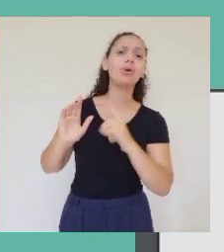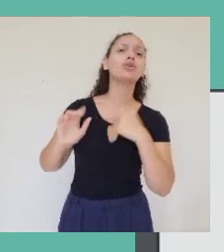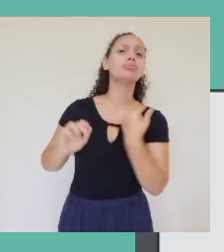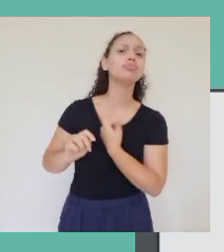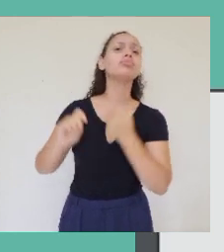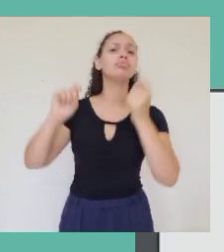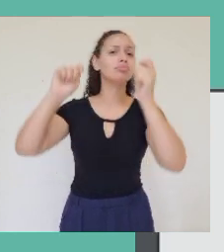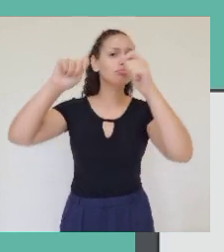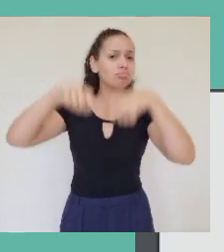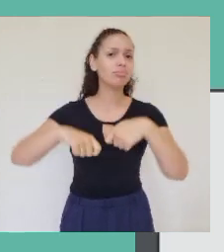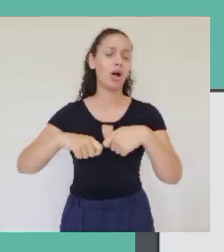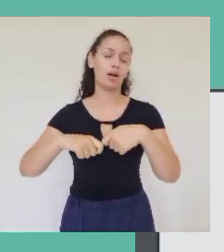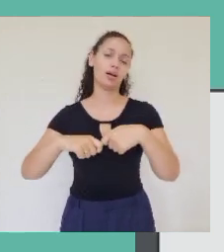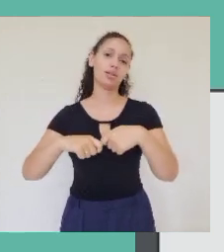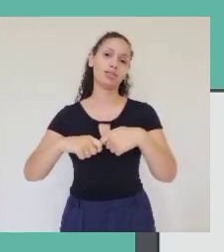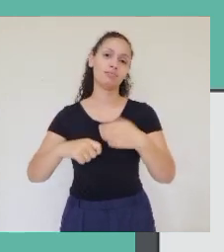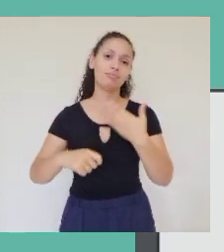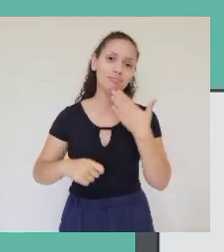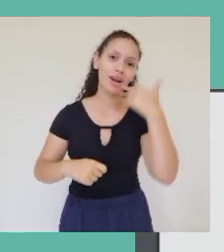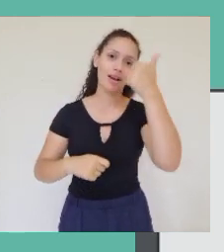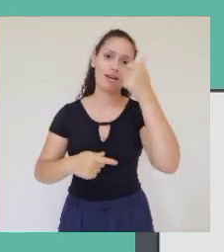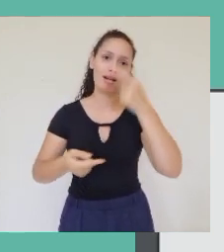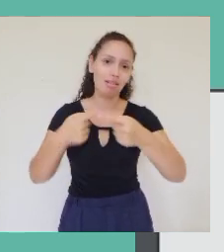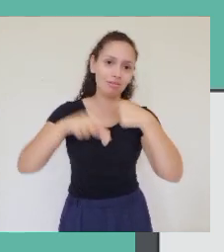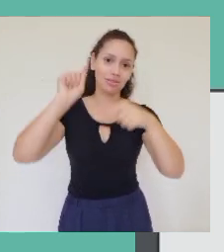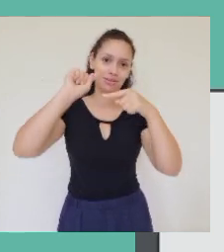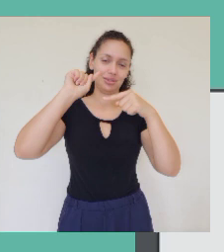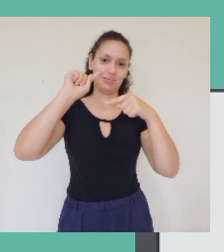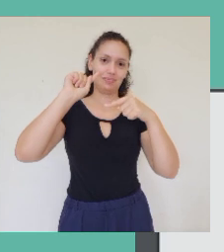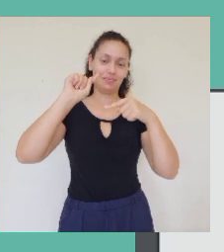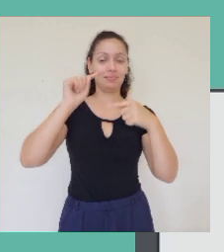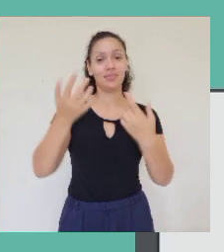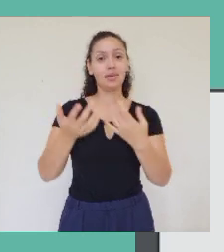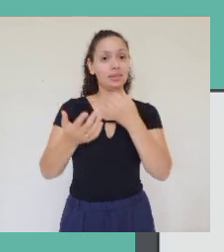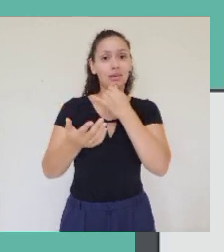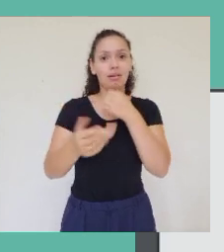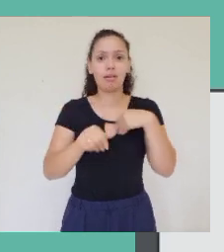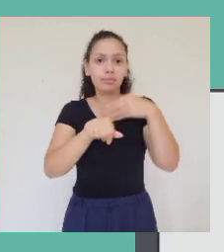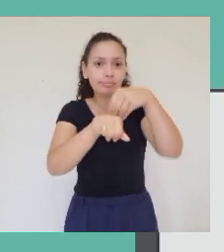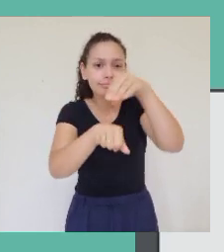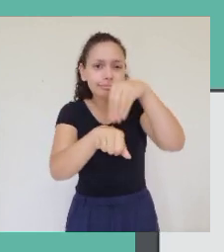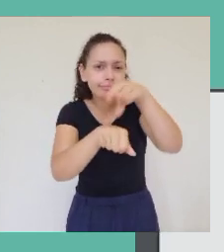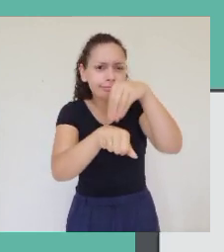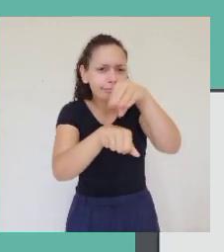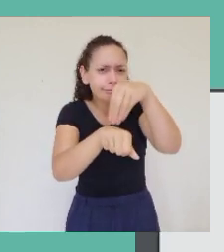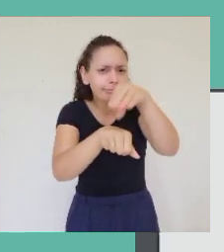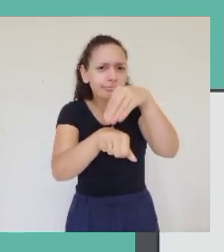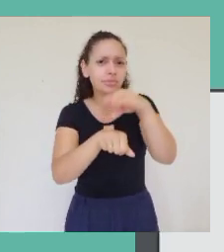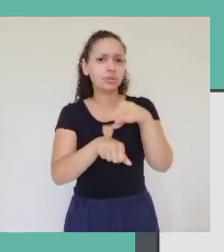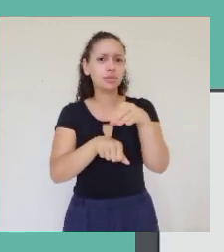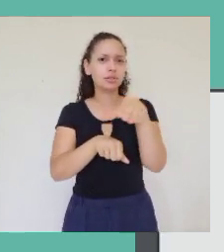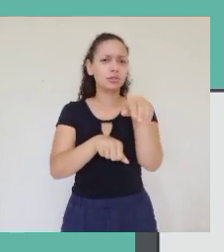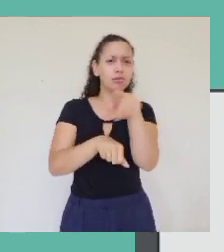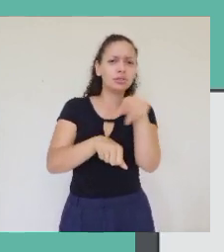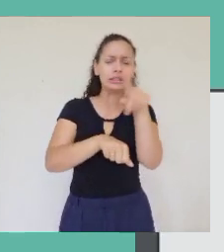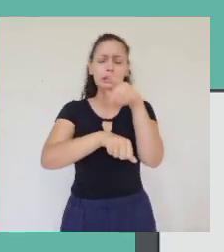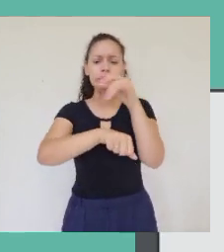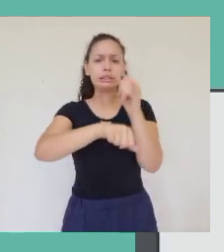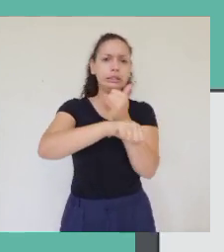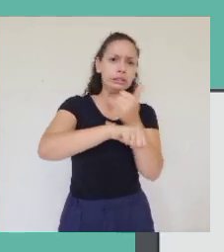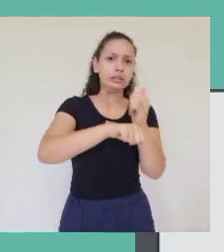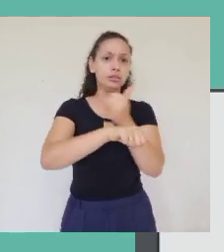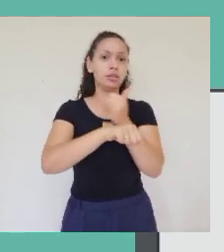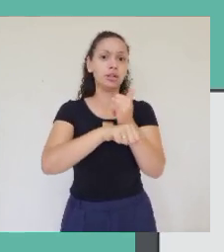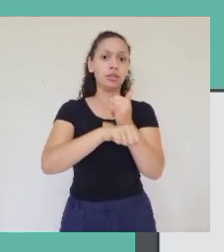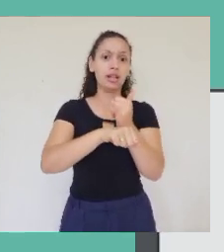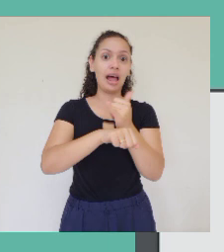Às vezes vou passar algumas dicas, algumas técnicas de prevenção de lesão, que apenas uma vai estar ao seu alcance e já vai